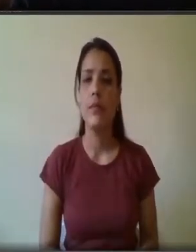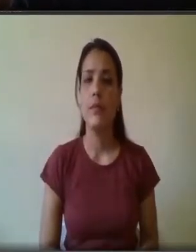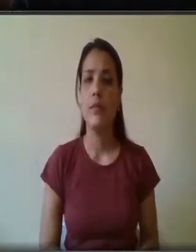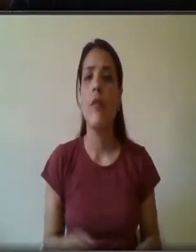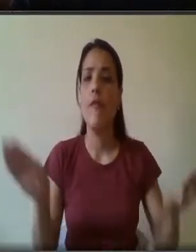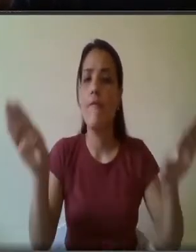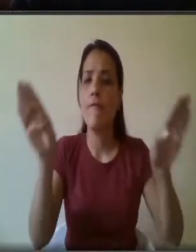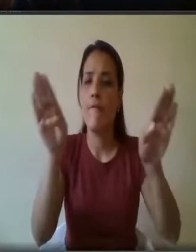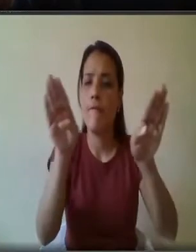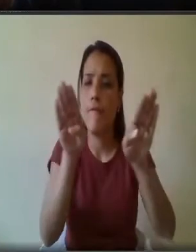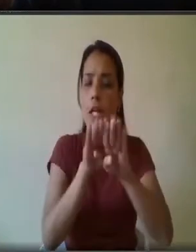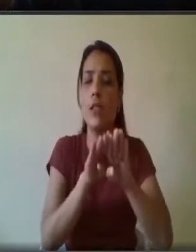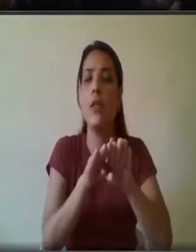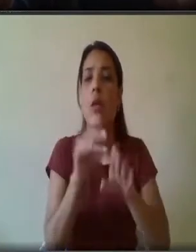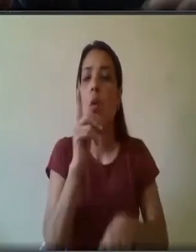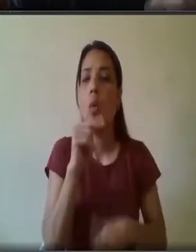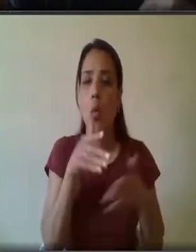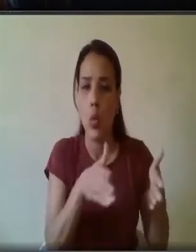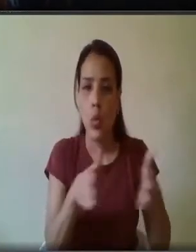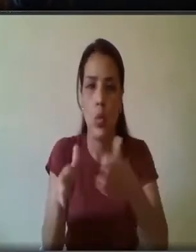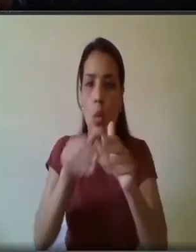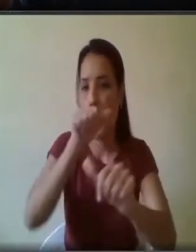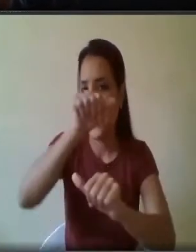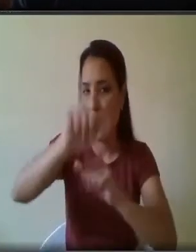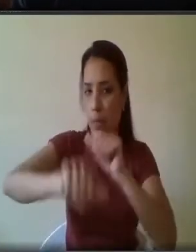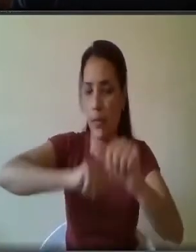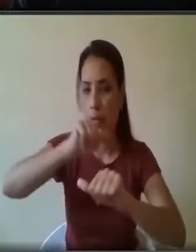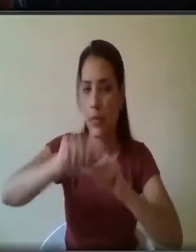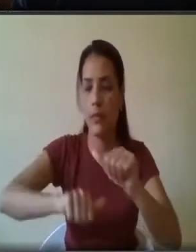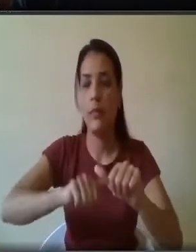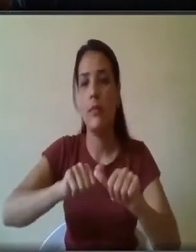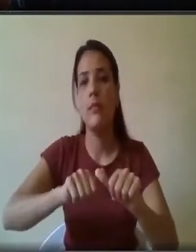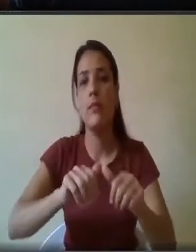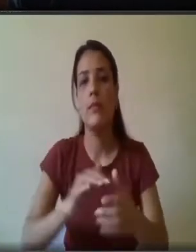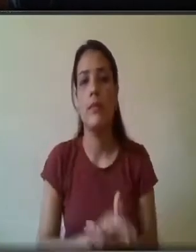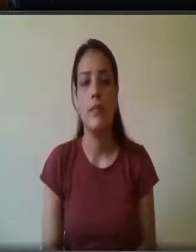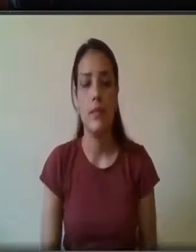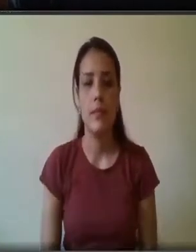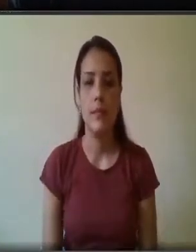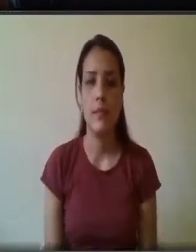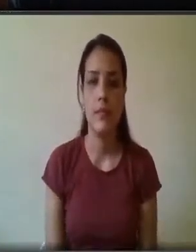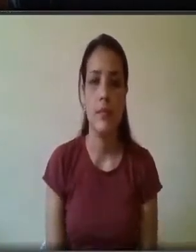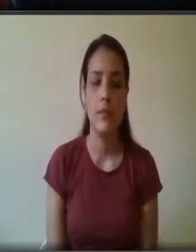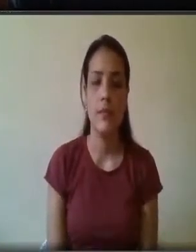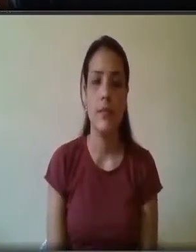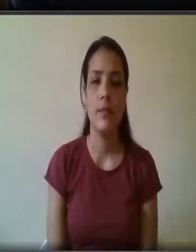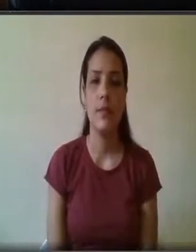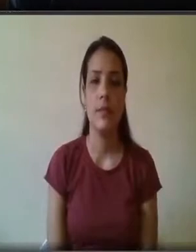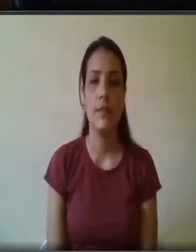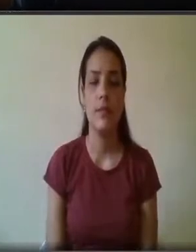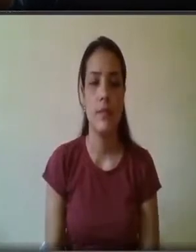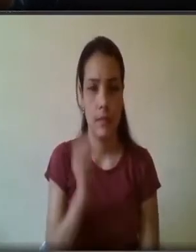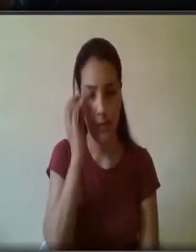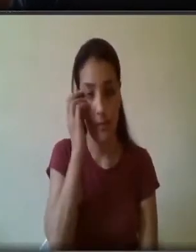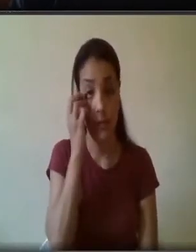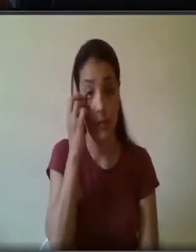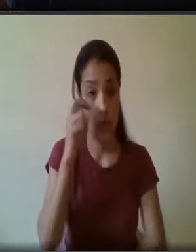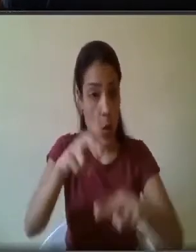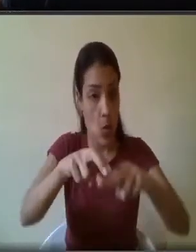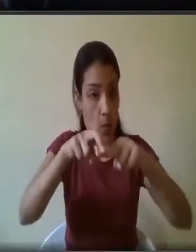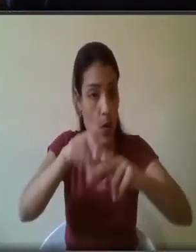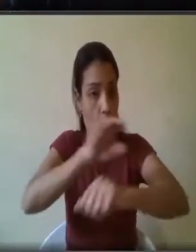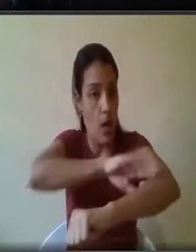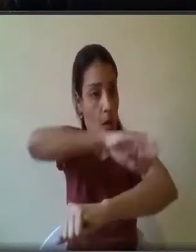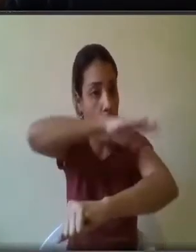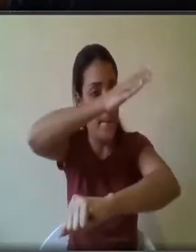ó, o rio mudou a inversão. Por causa agora da montanha, não corre mais do Atlântico para o Pacífico,